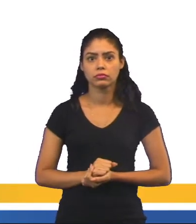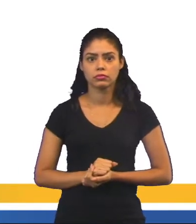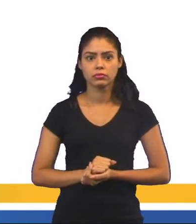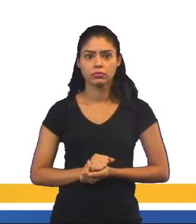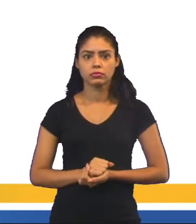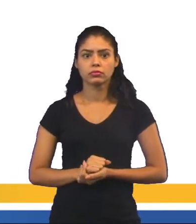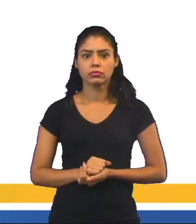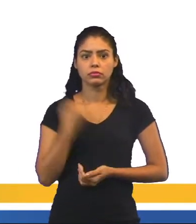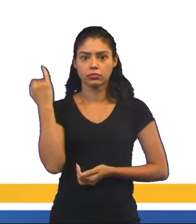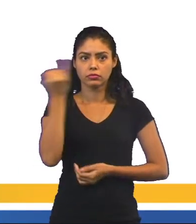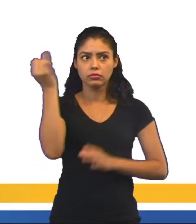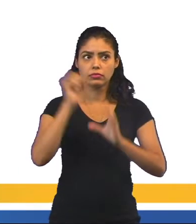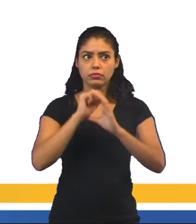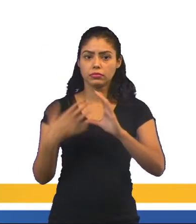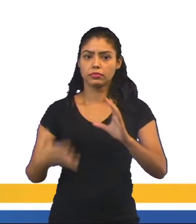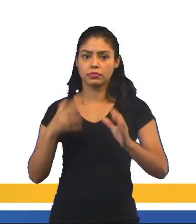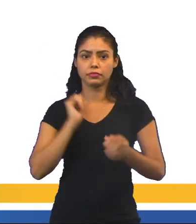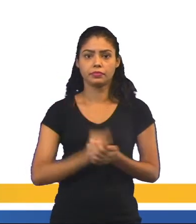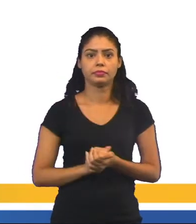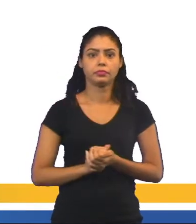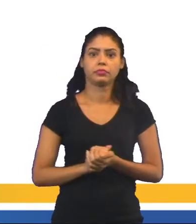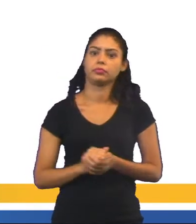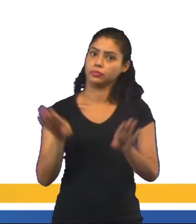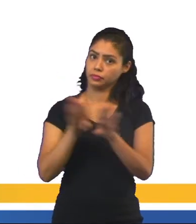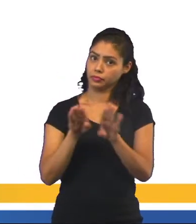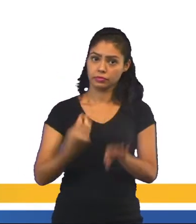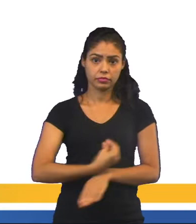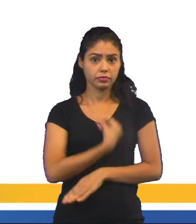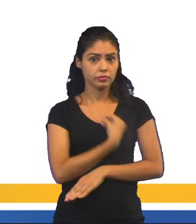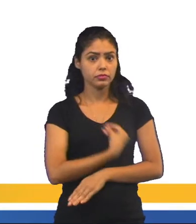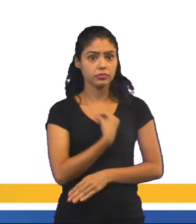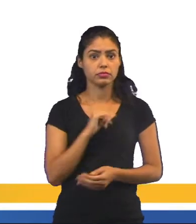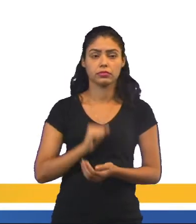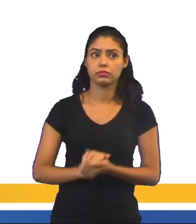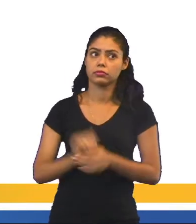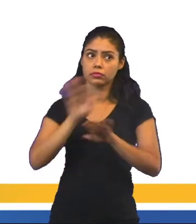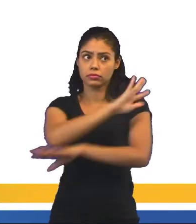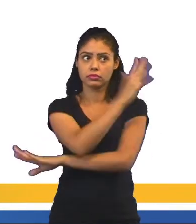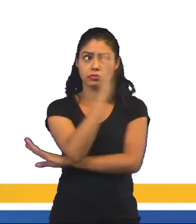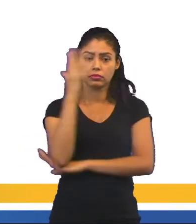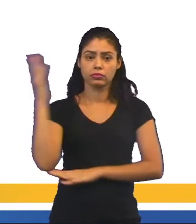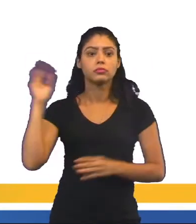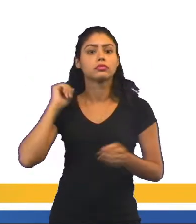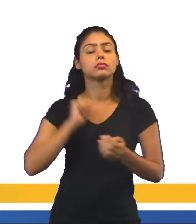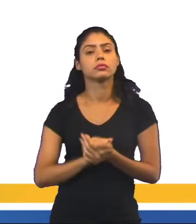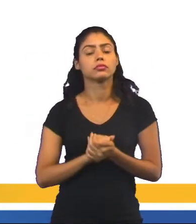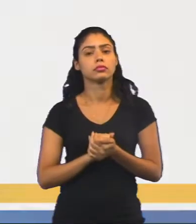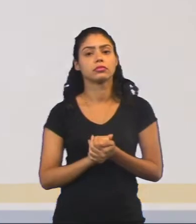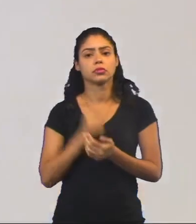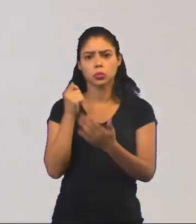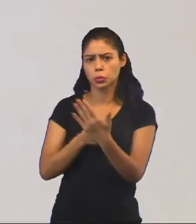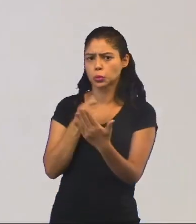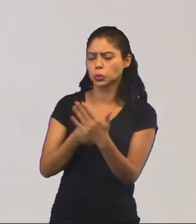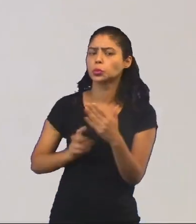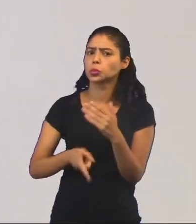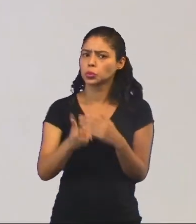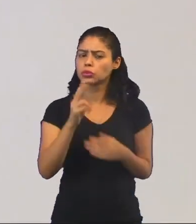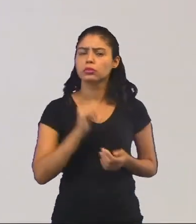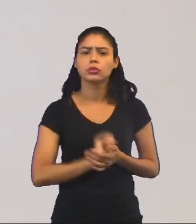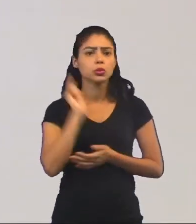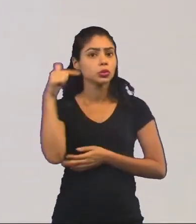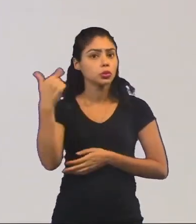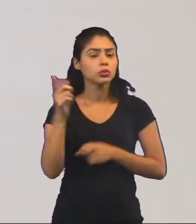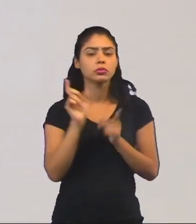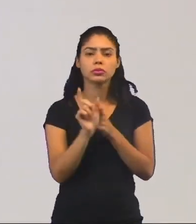A principal característica da vegetação desse bioma é a presença de uma floresta densa, em outras palavras,